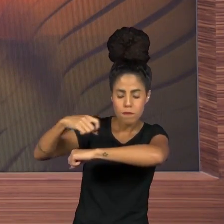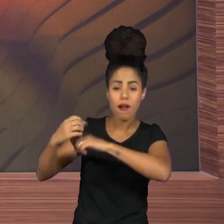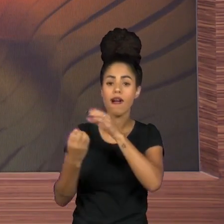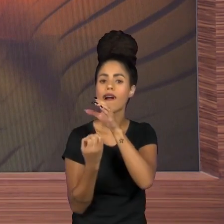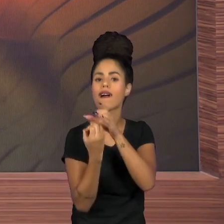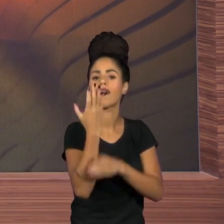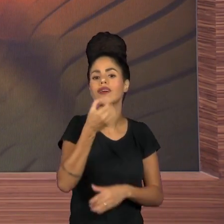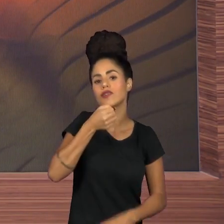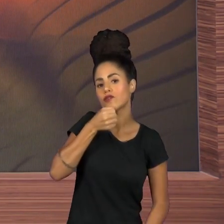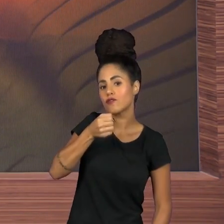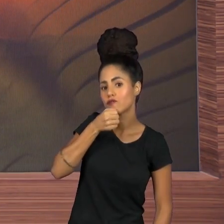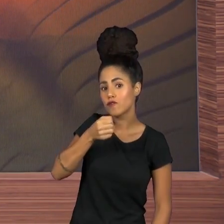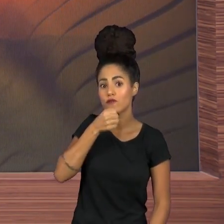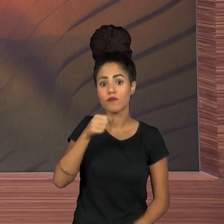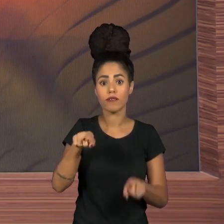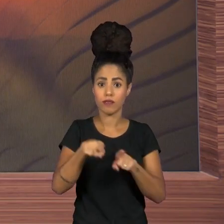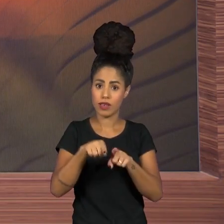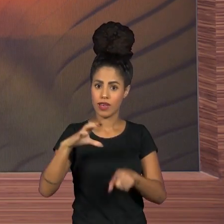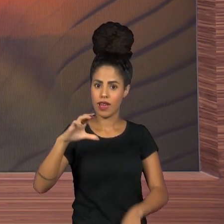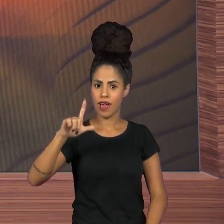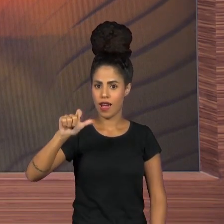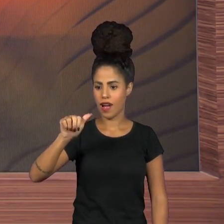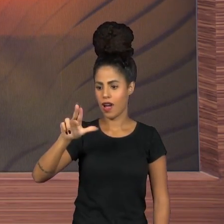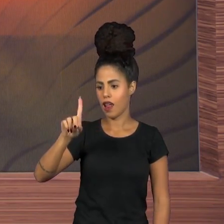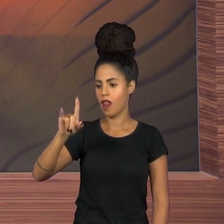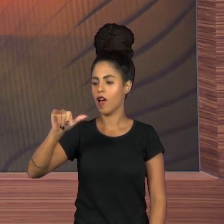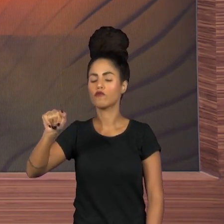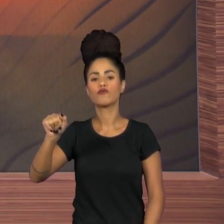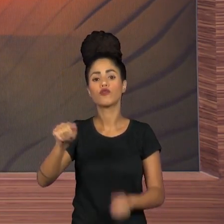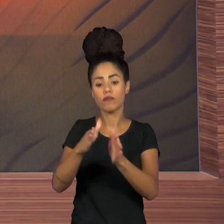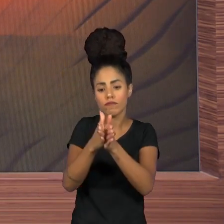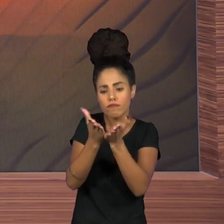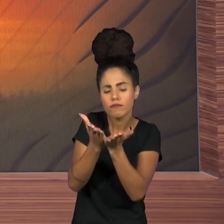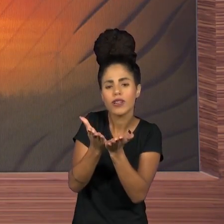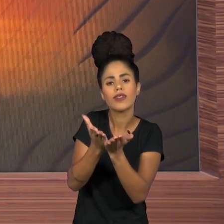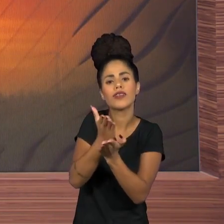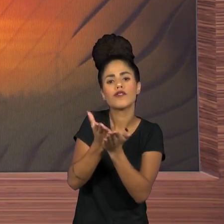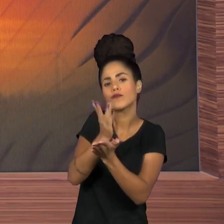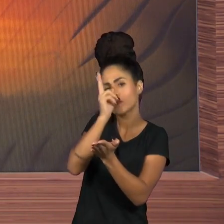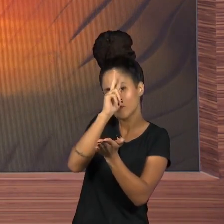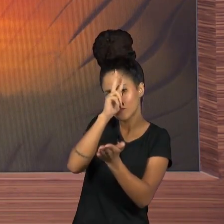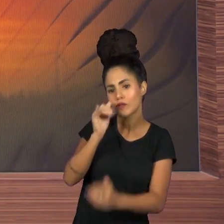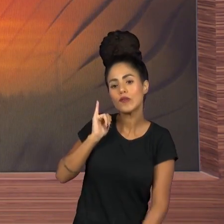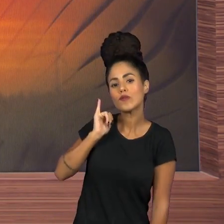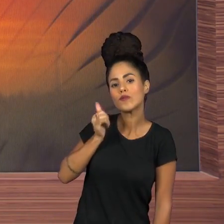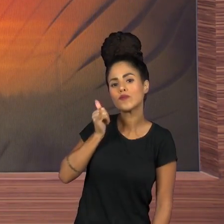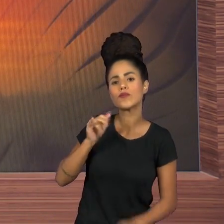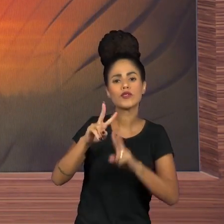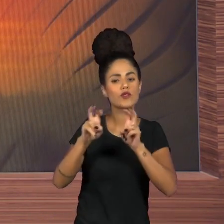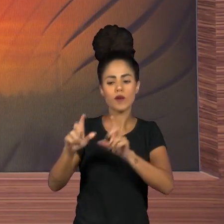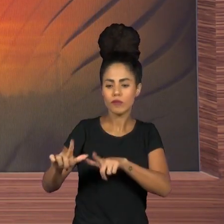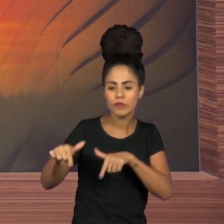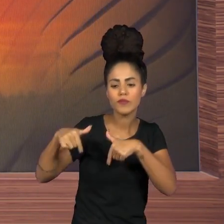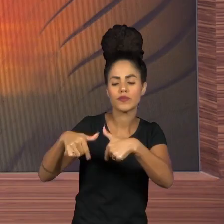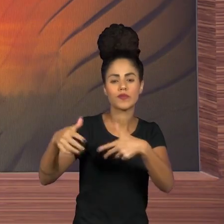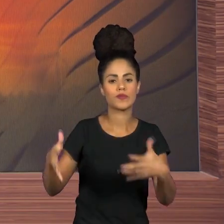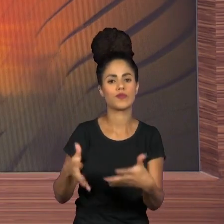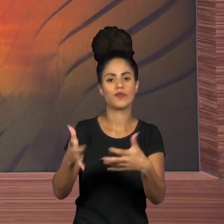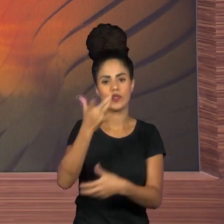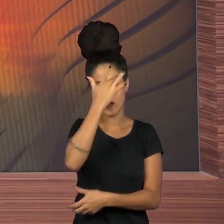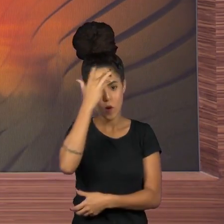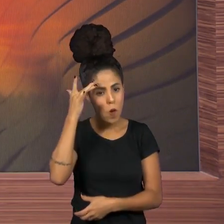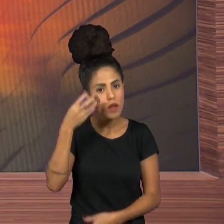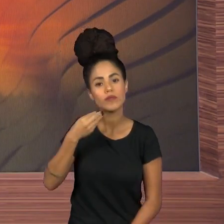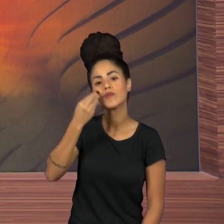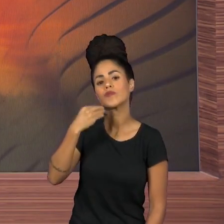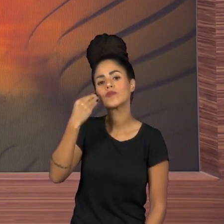a jornalista e agricultora Cláudia Visoni, lançou um livro que conta a história da iniciativa que inspira muitas outras